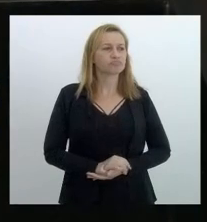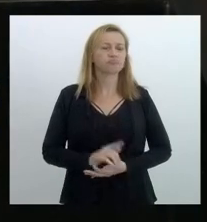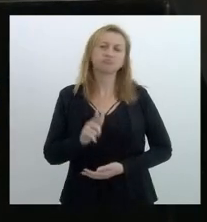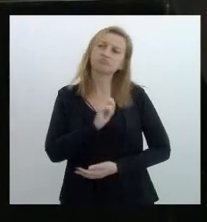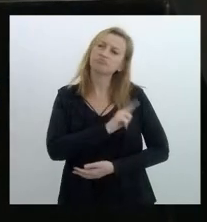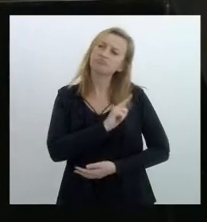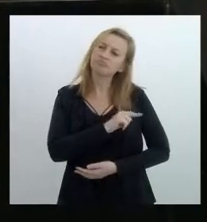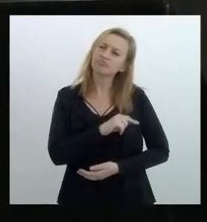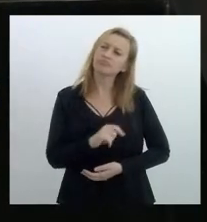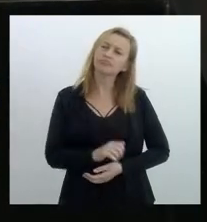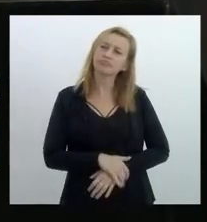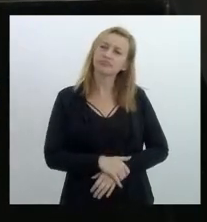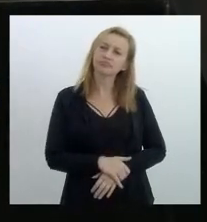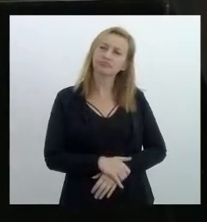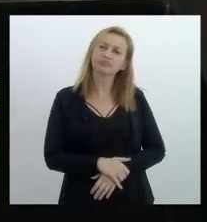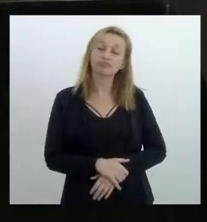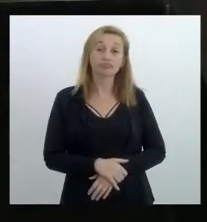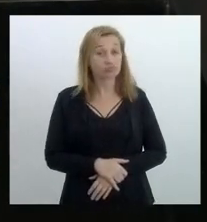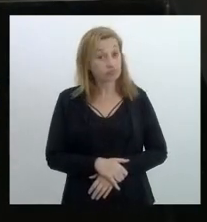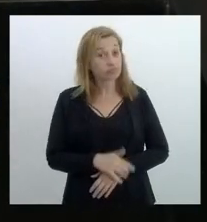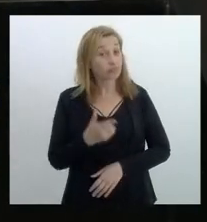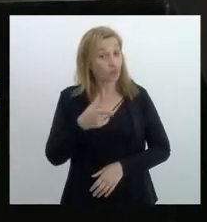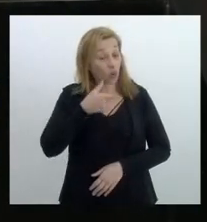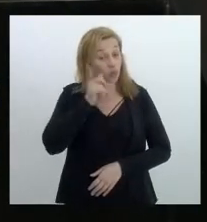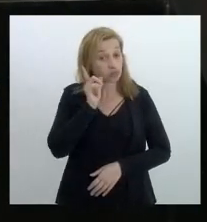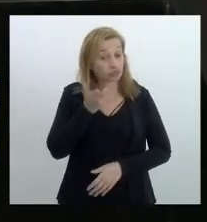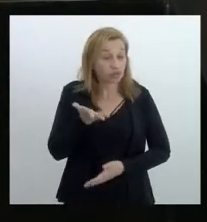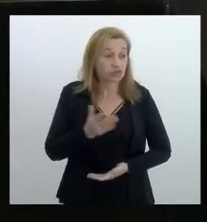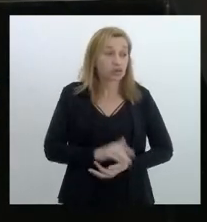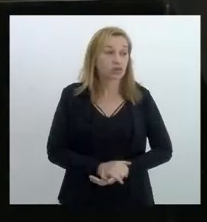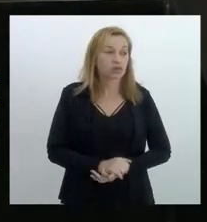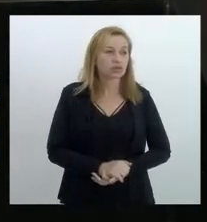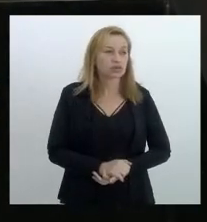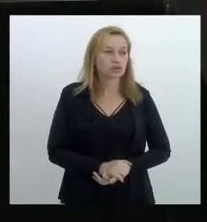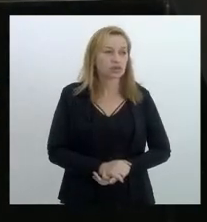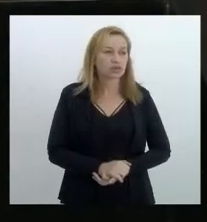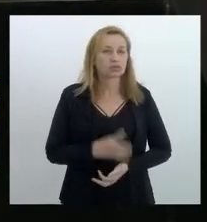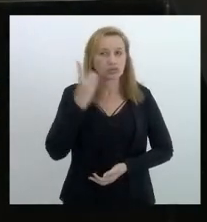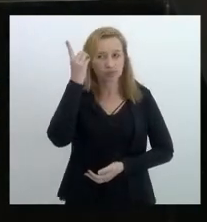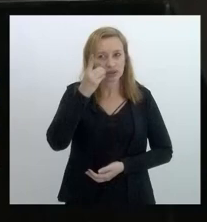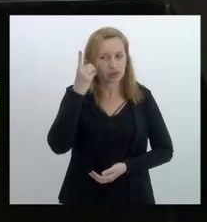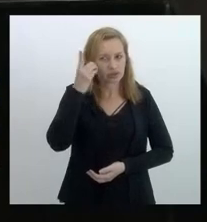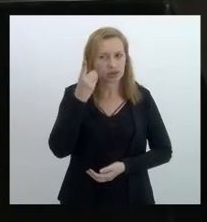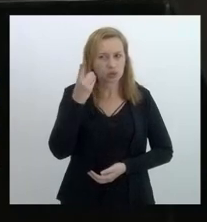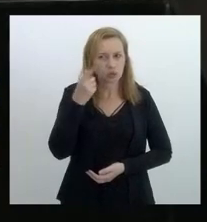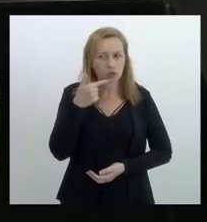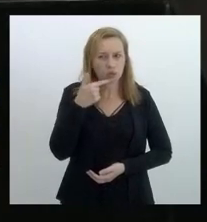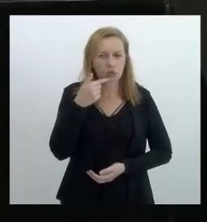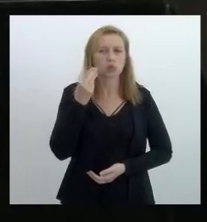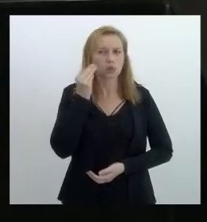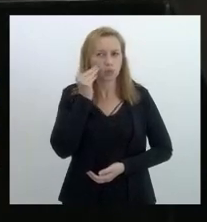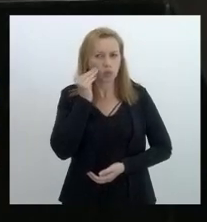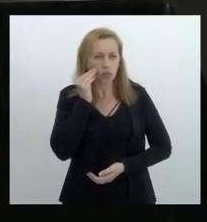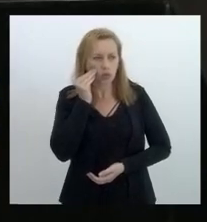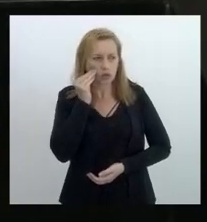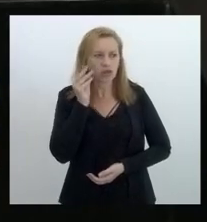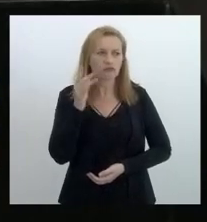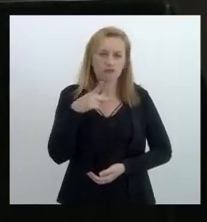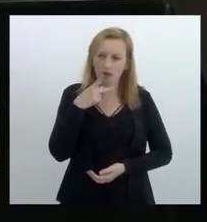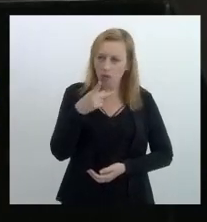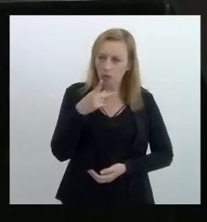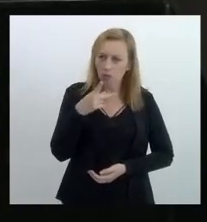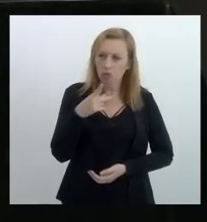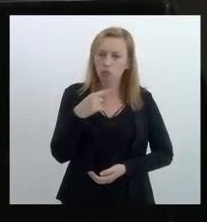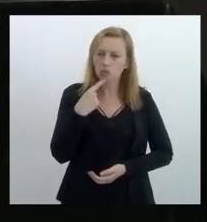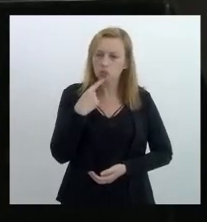gestão é muito... Ontem eu fui, por parte da deputada deputada Mônica Francisco, que falou que, quando eu